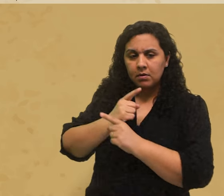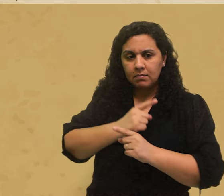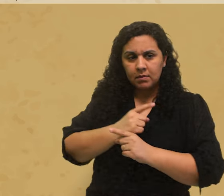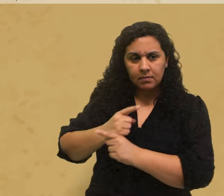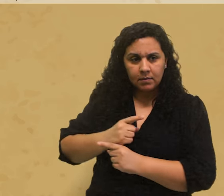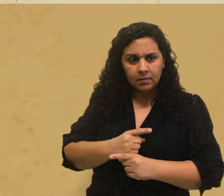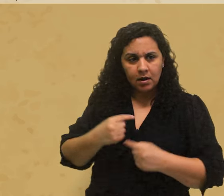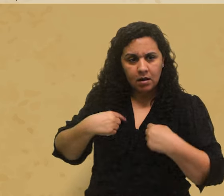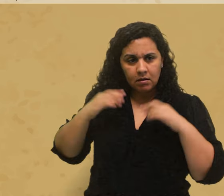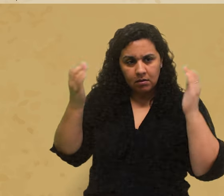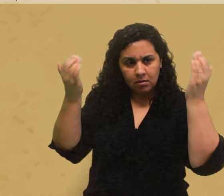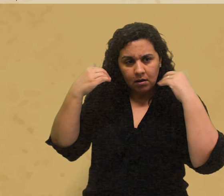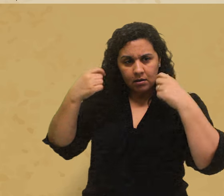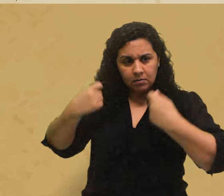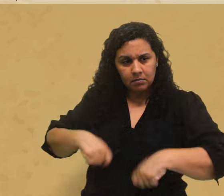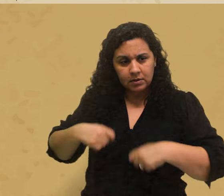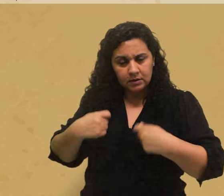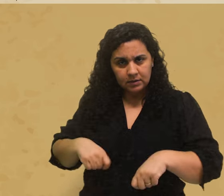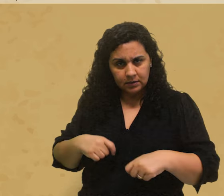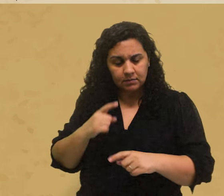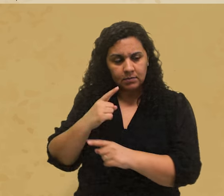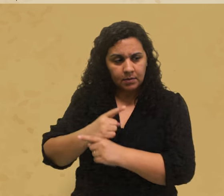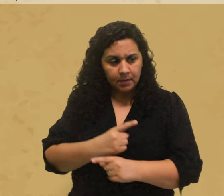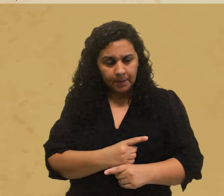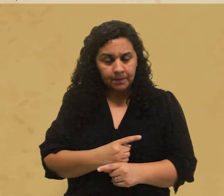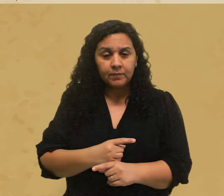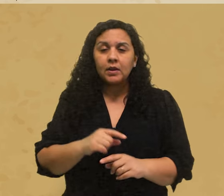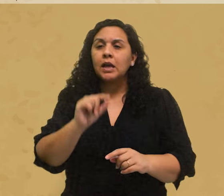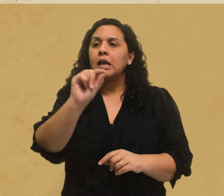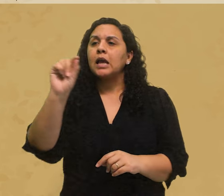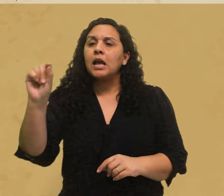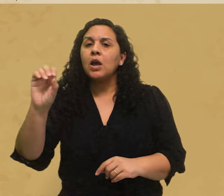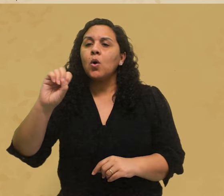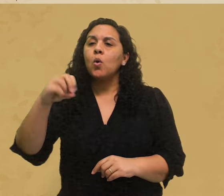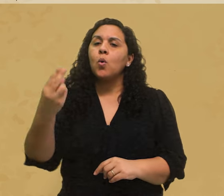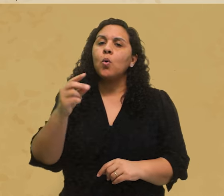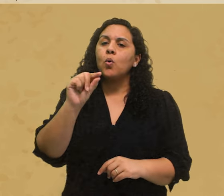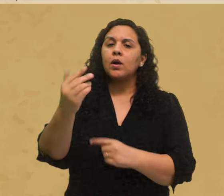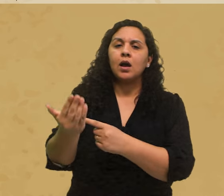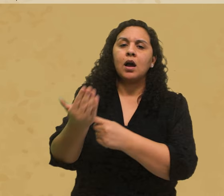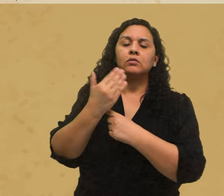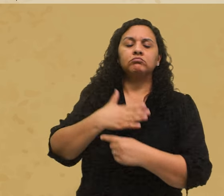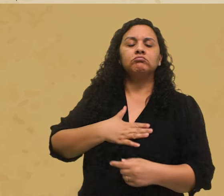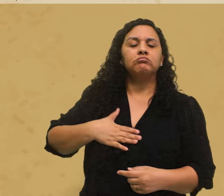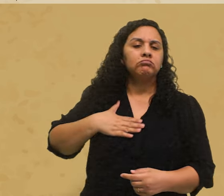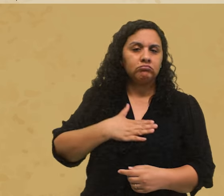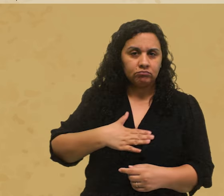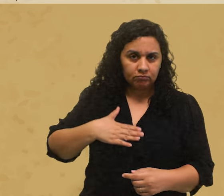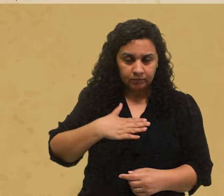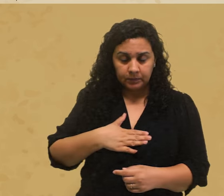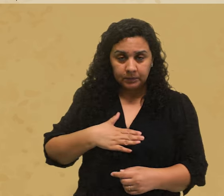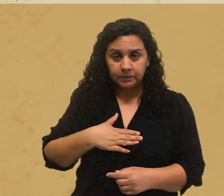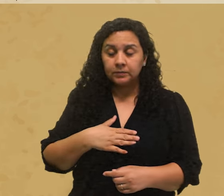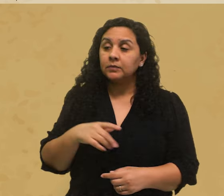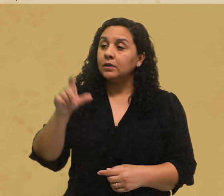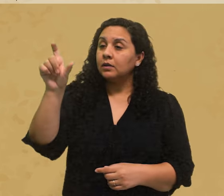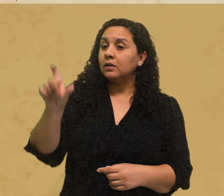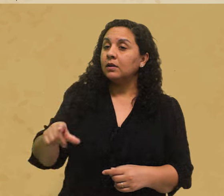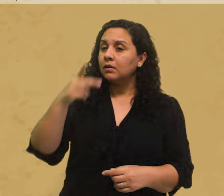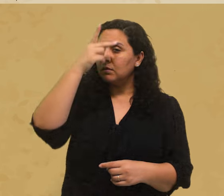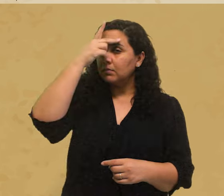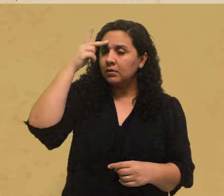suas necessidades e quem ou o que a satisfaz. O